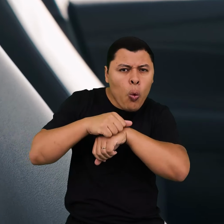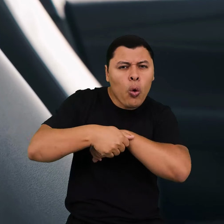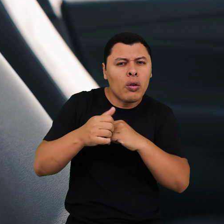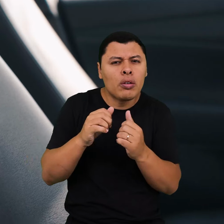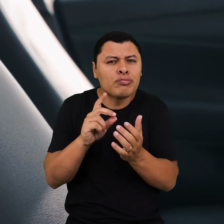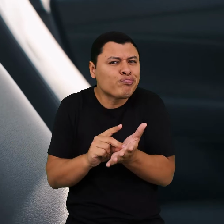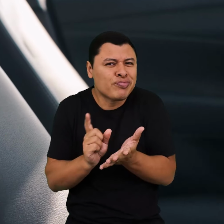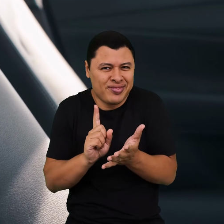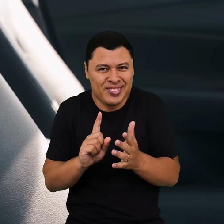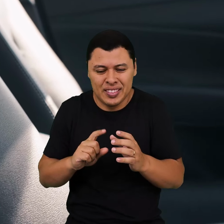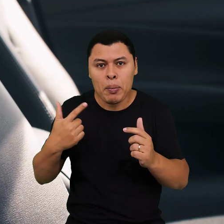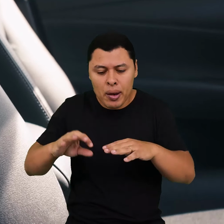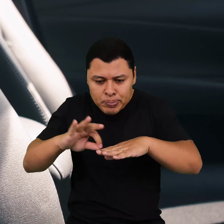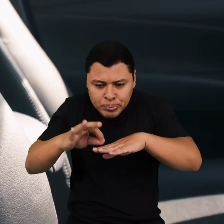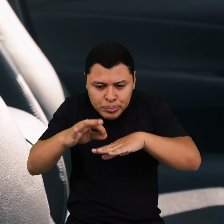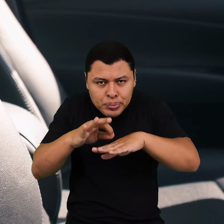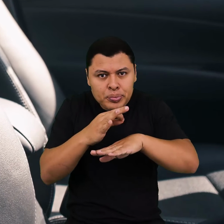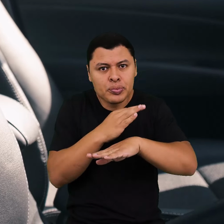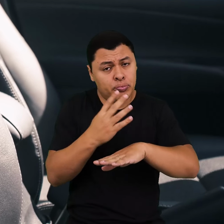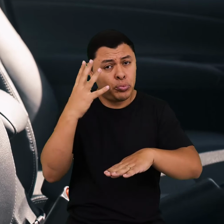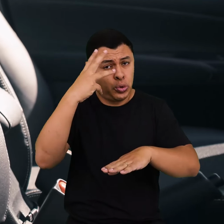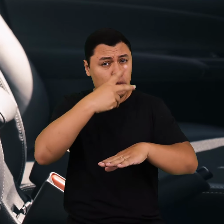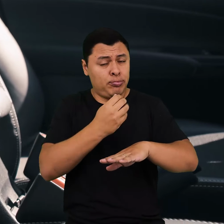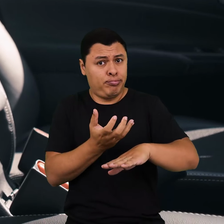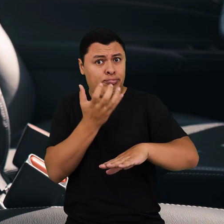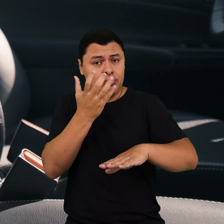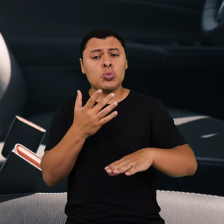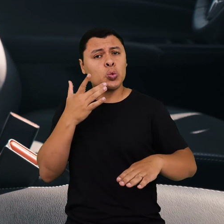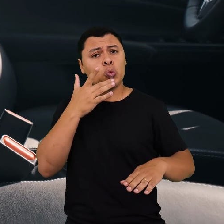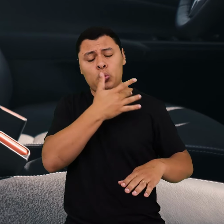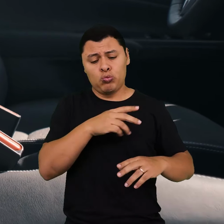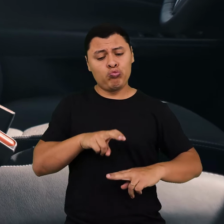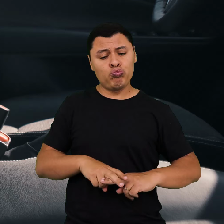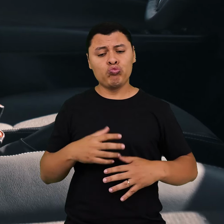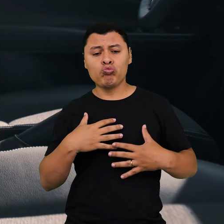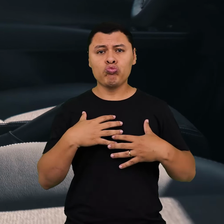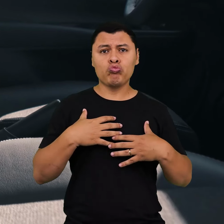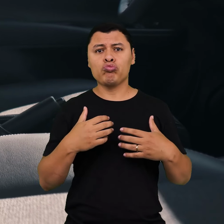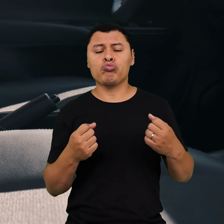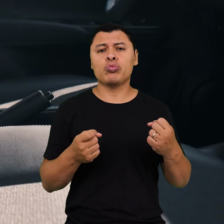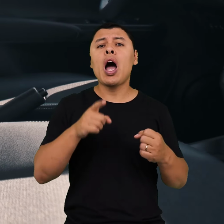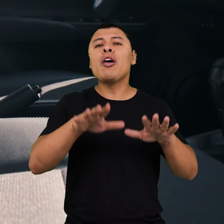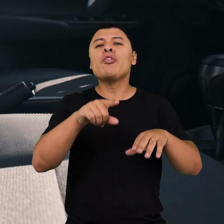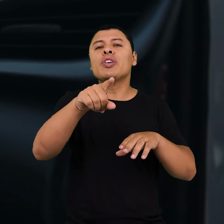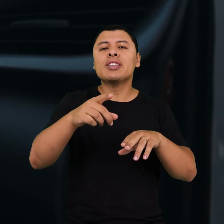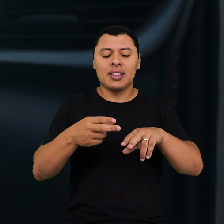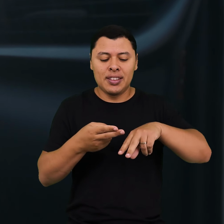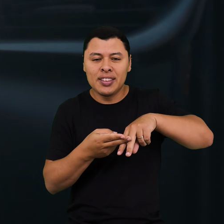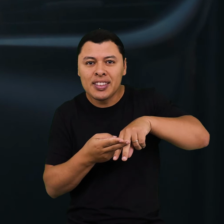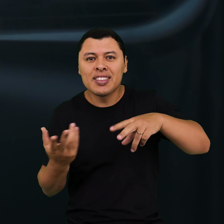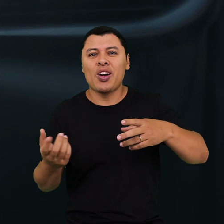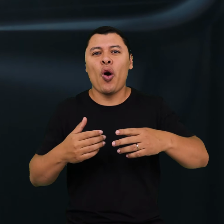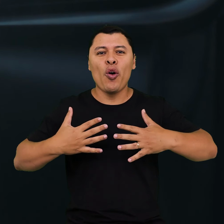couro, costuras contrastantes. Então tem um capricho, é agradável, né? Especialmente para quem anda mais de shorts ou de vestido. Contato